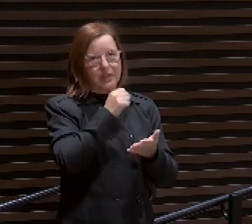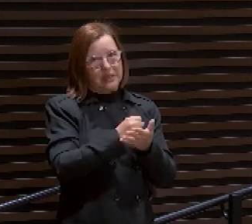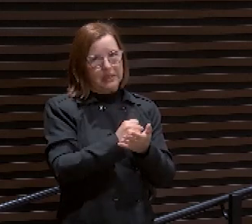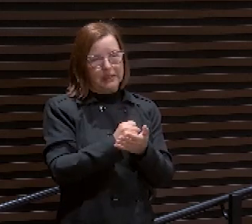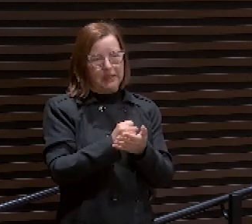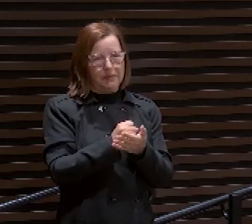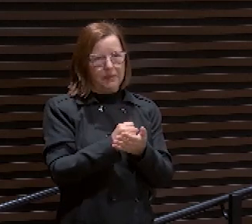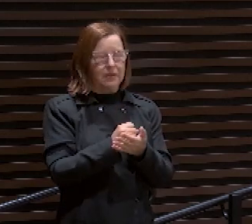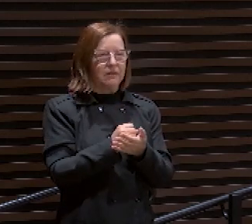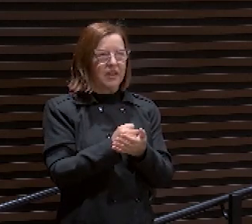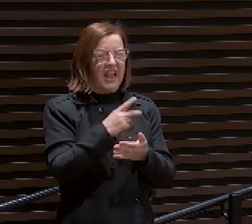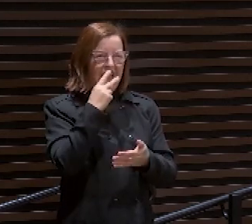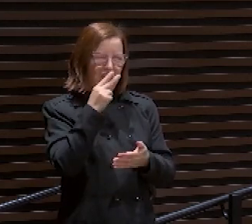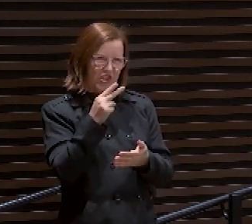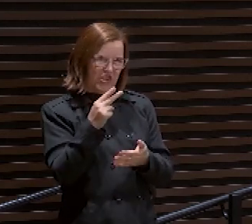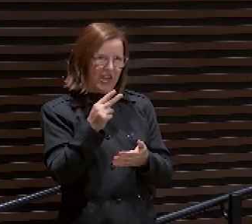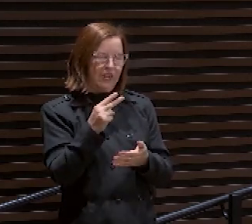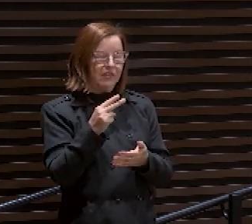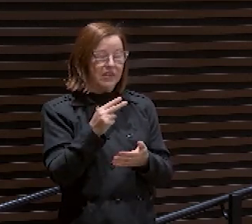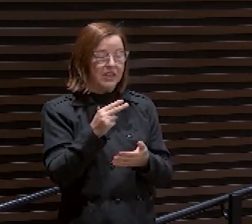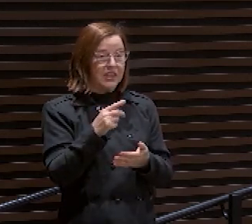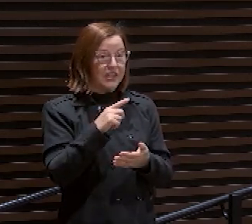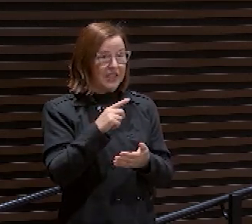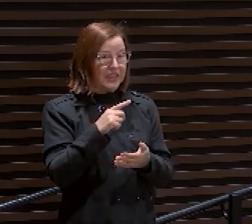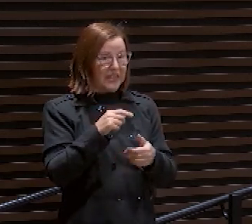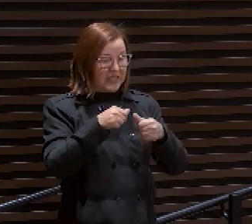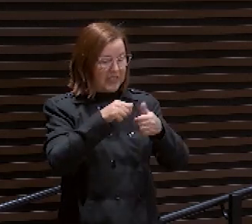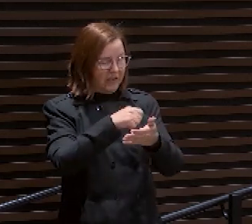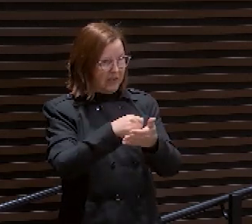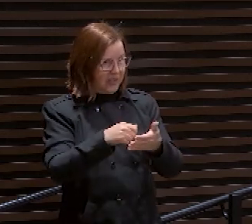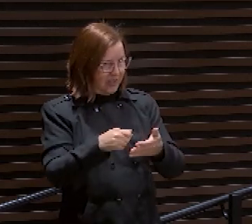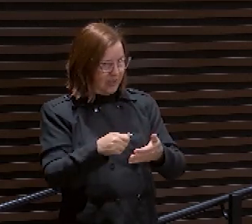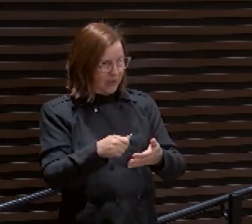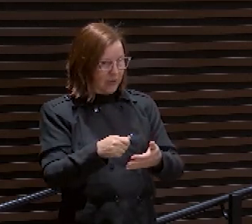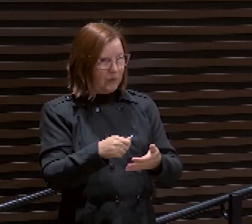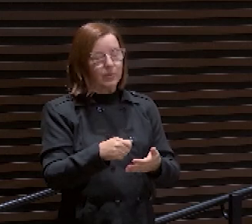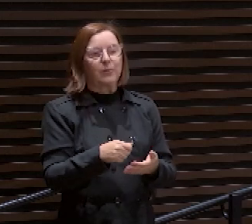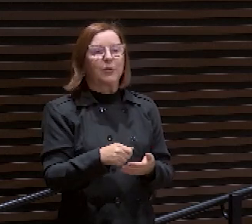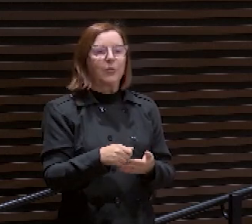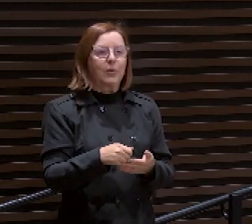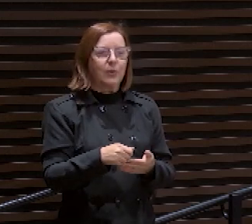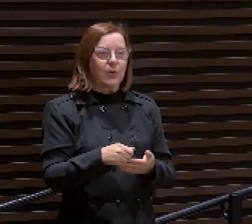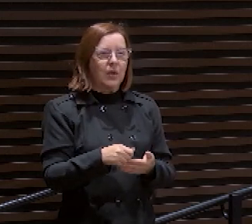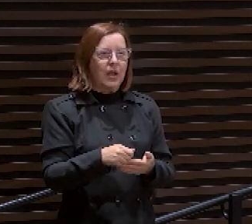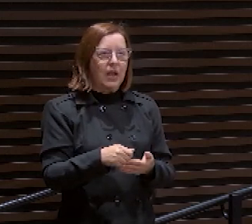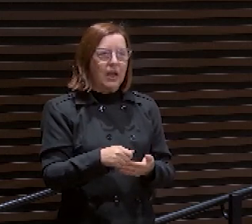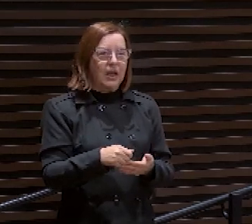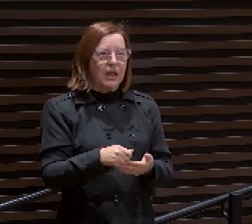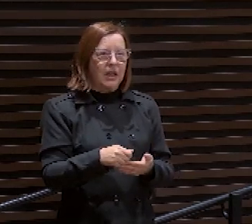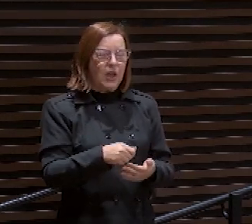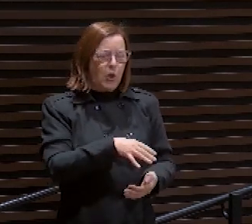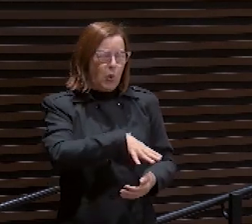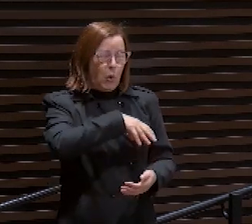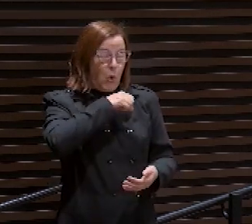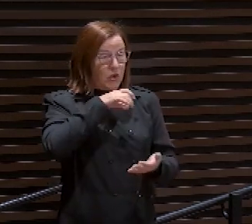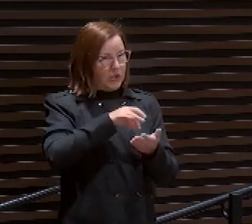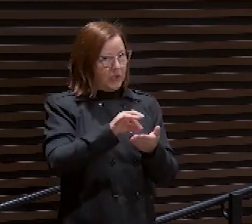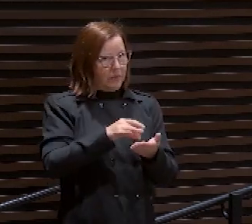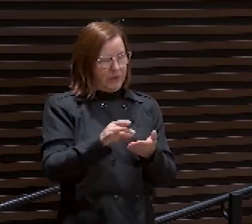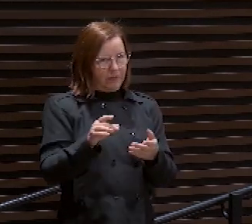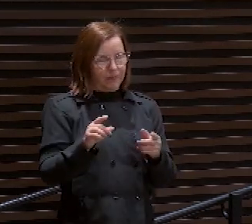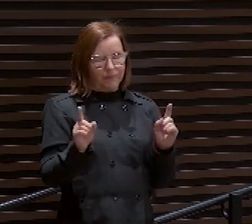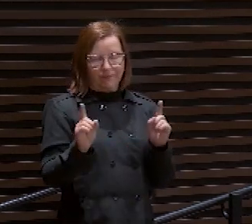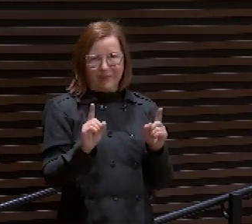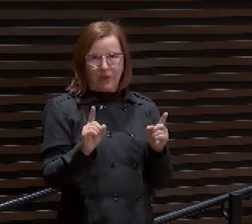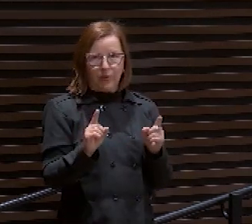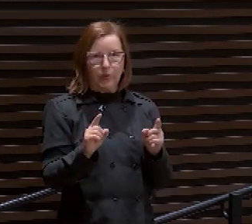Testamento estava escrito que era para odiar o inimigo, mas agora eu estou mudando tudo e agora é para amar o inimigo. Não é isso, amados. Jesus ele não está